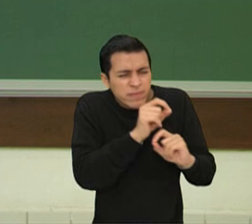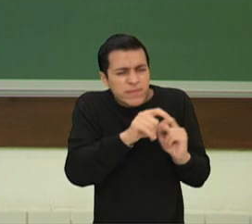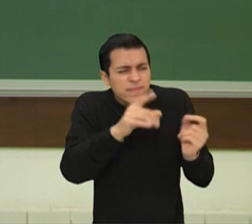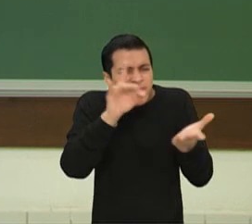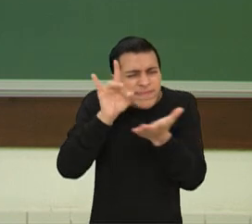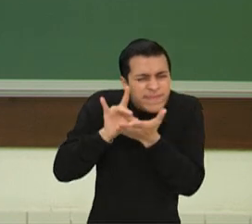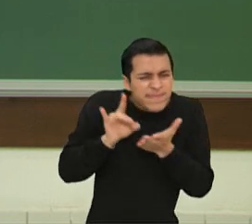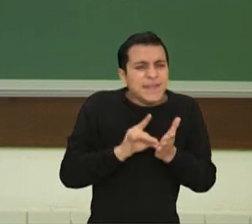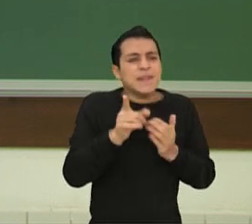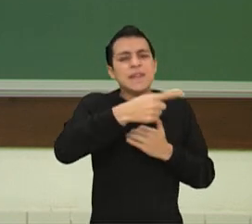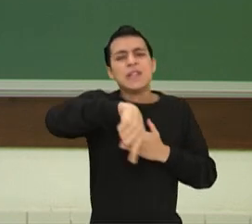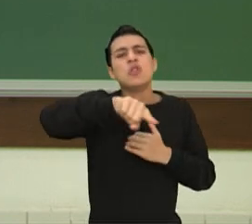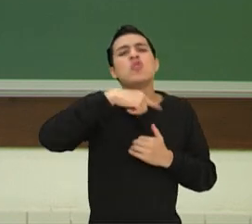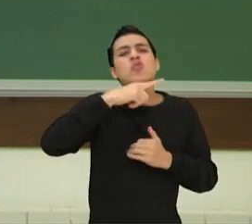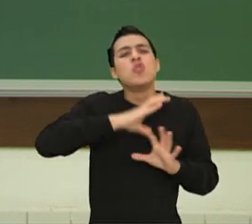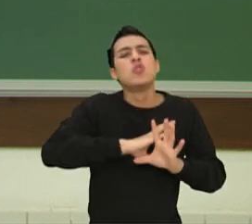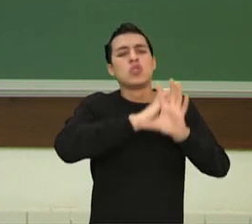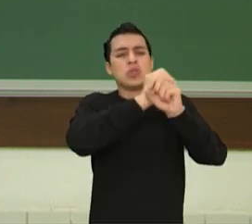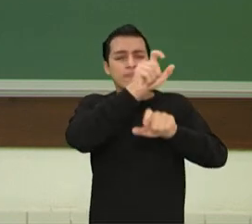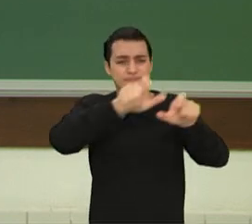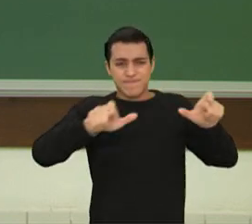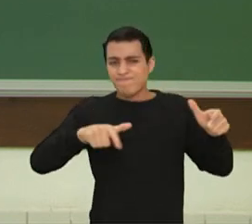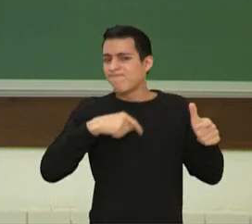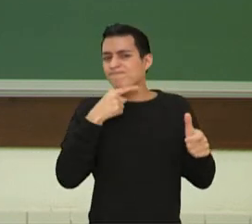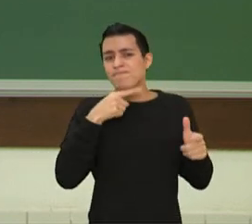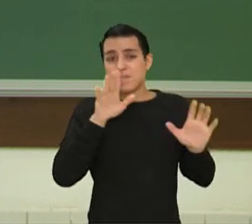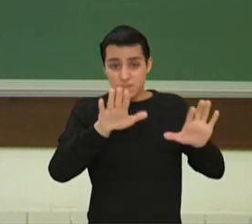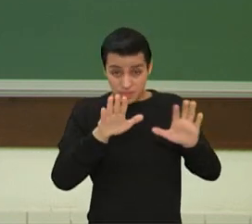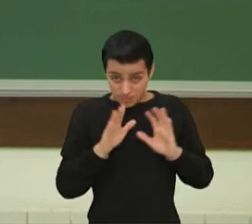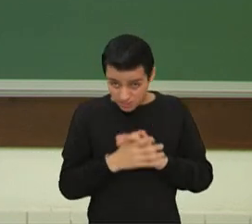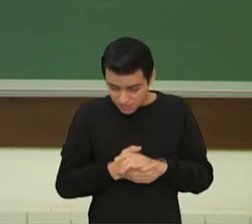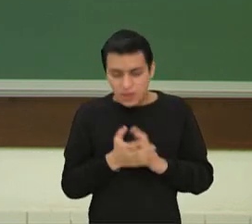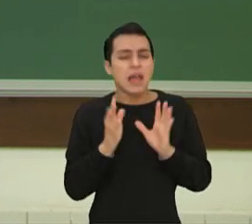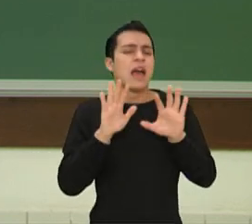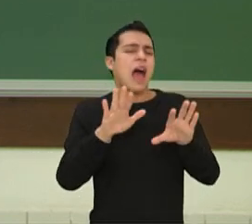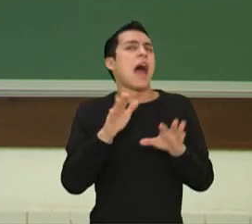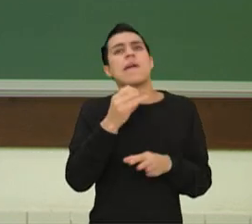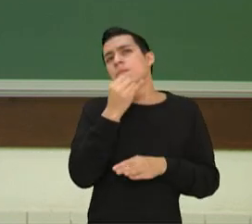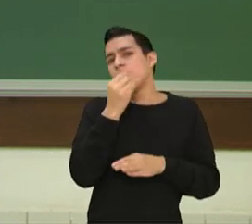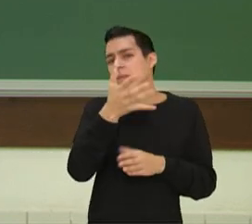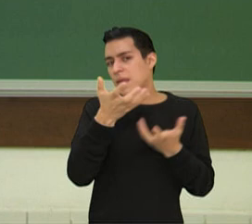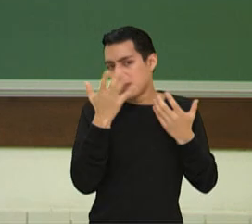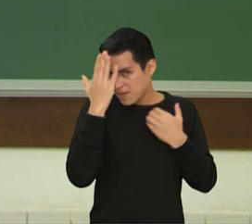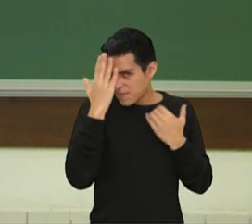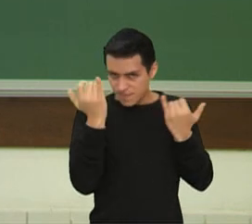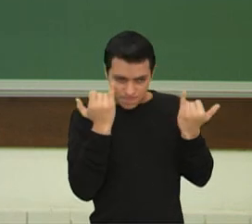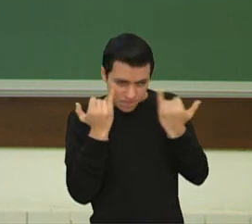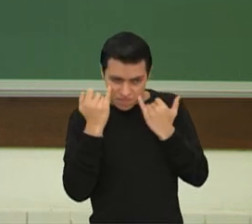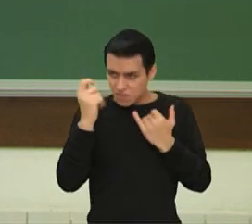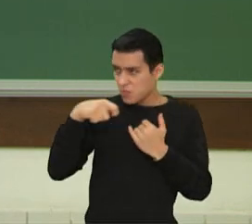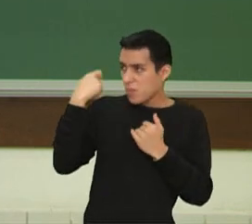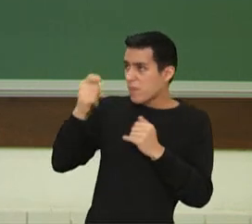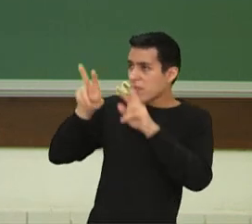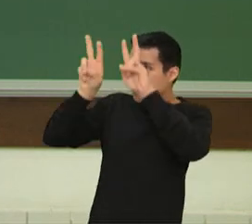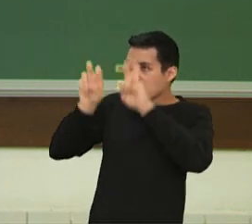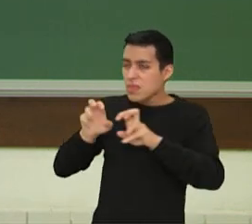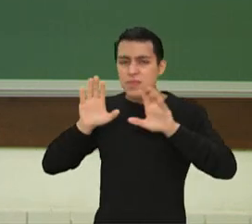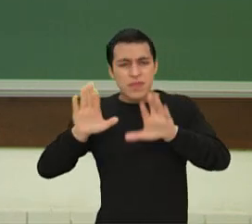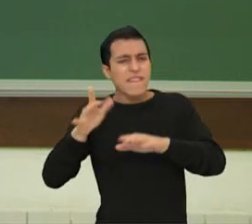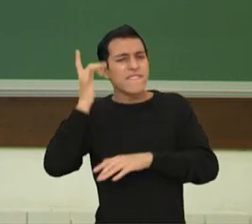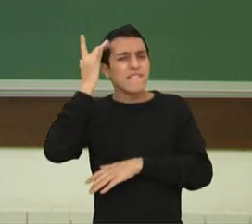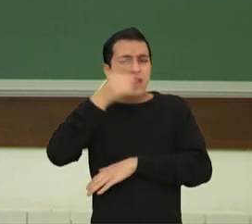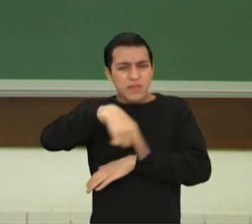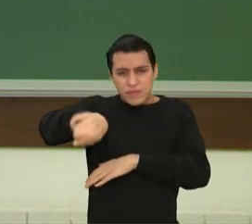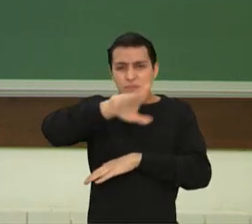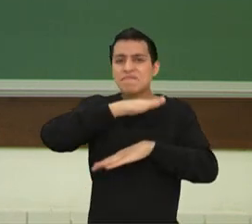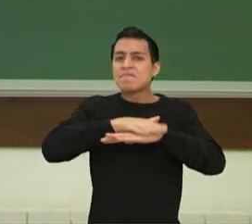realmente todas as dúvidas das pessoas. Já se você quer saber as informações a respeito de um tema, fica mais fácil